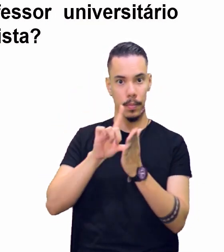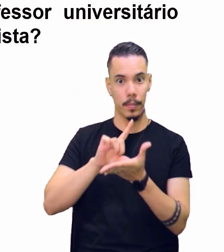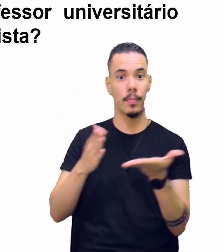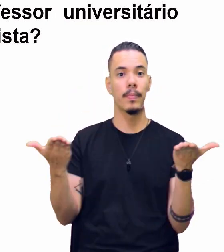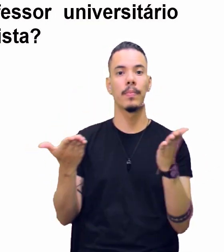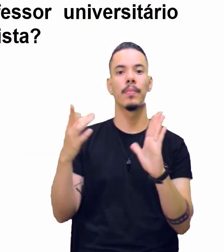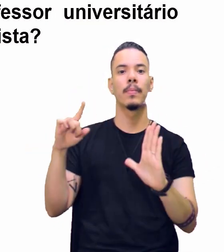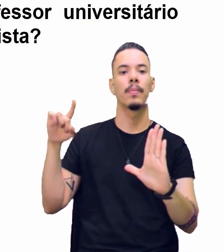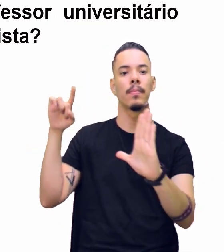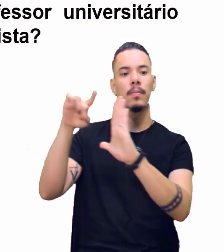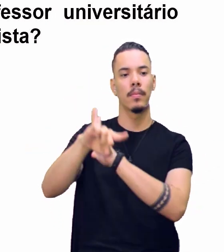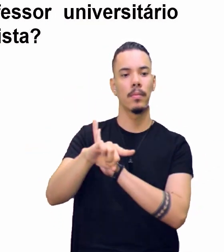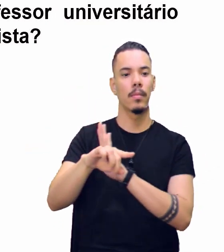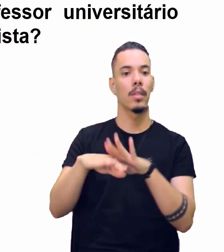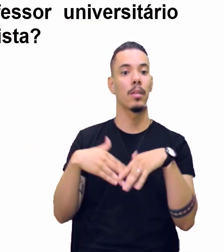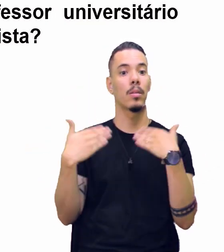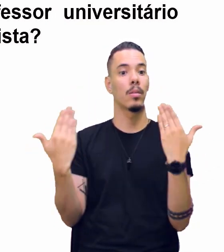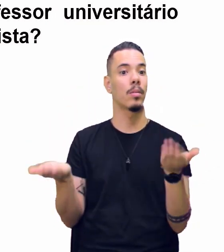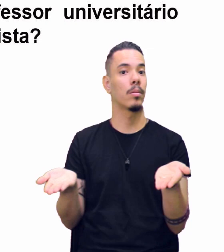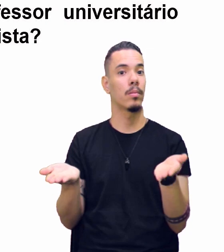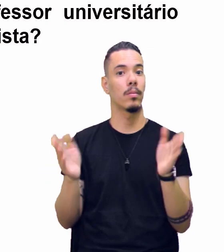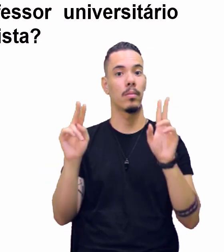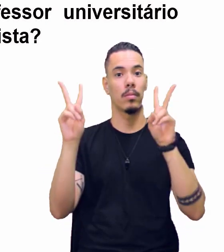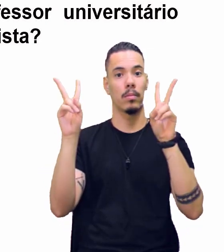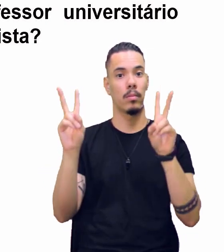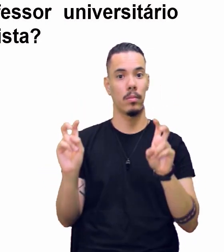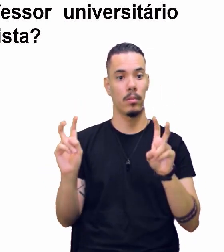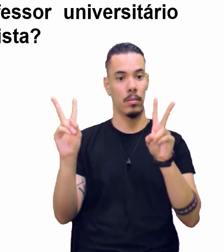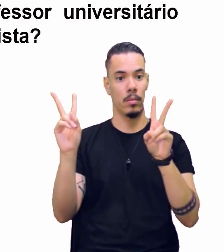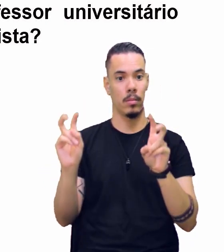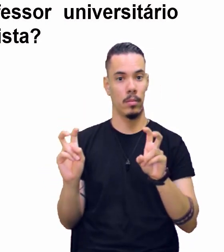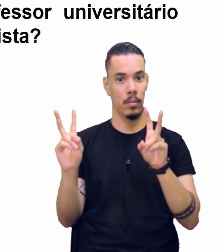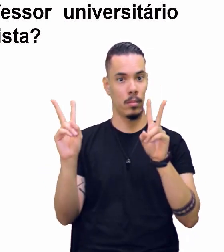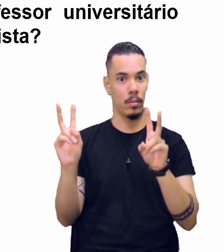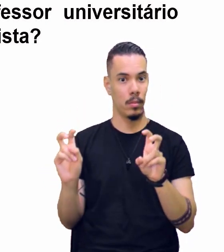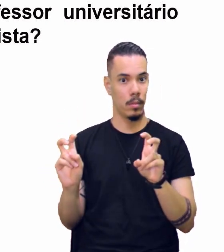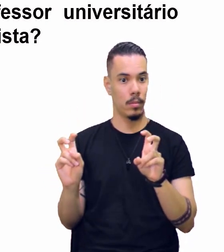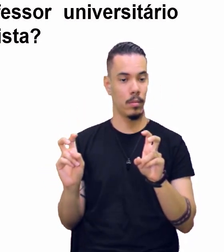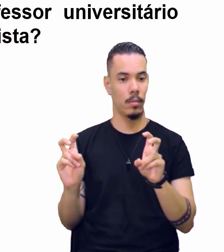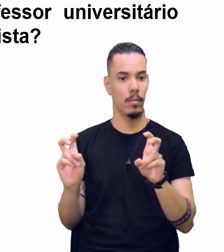a pergunta, qual é o tema do texto?